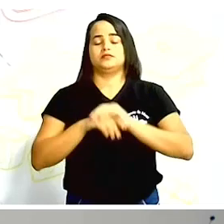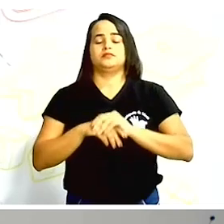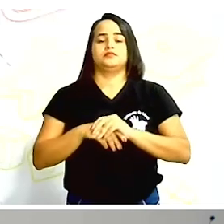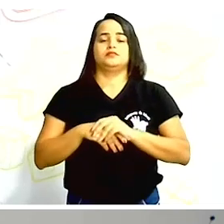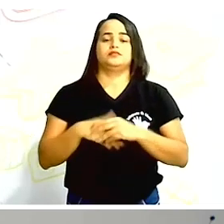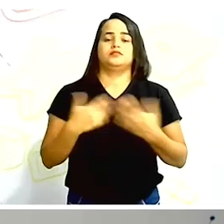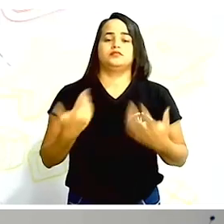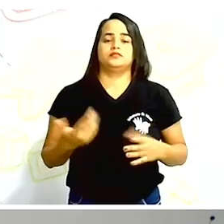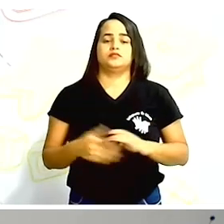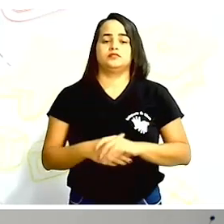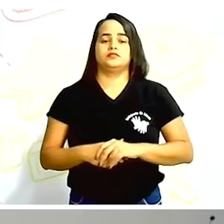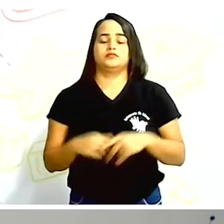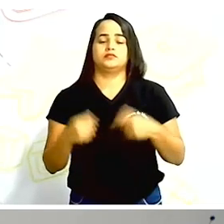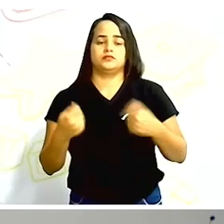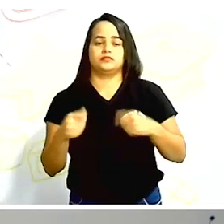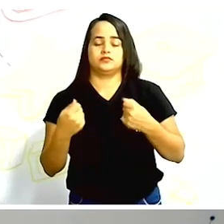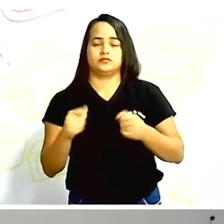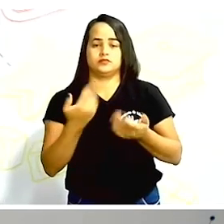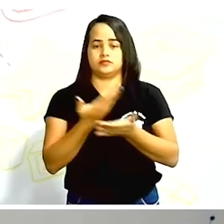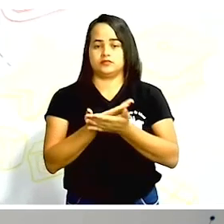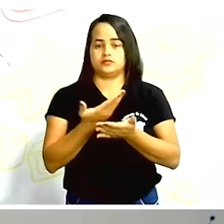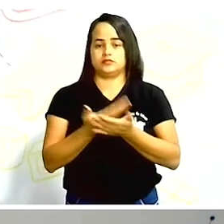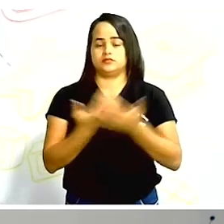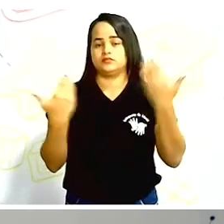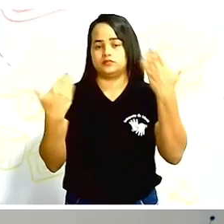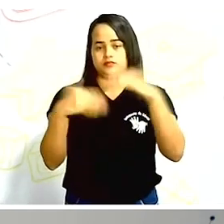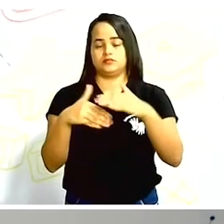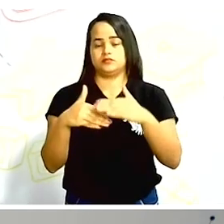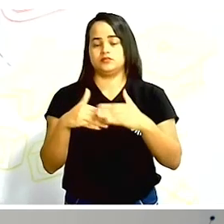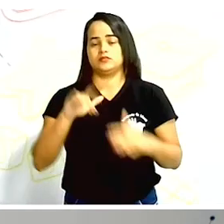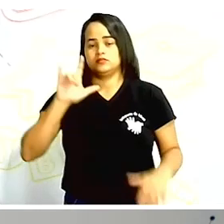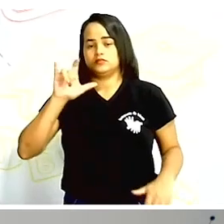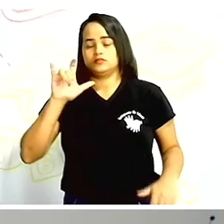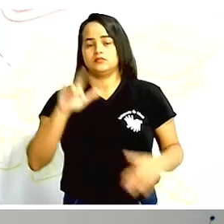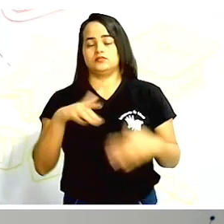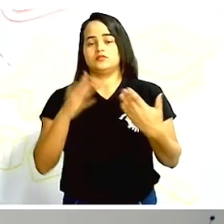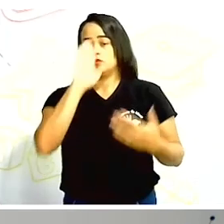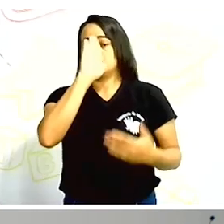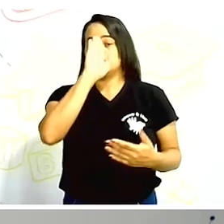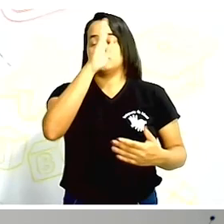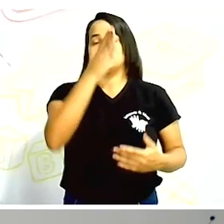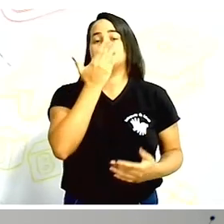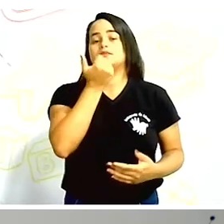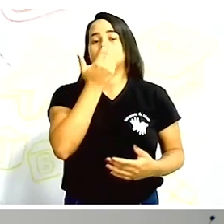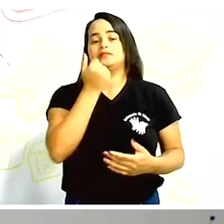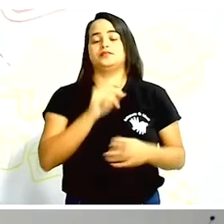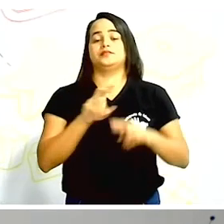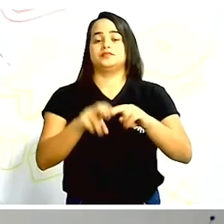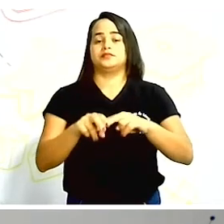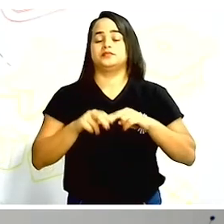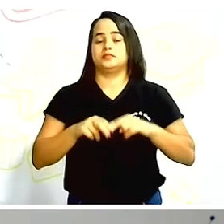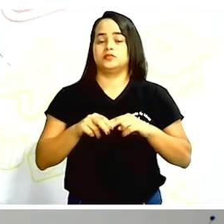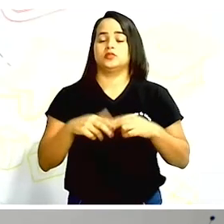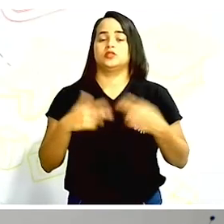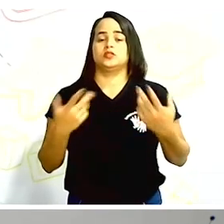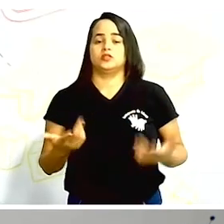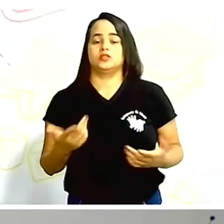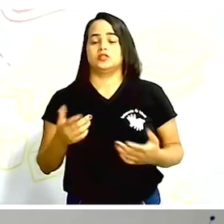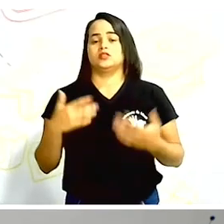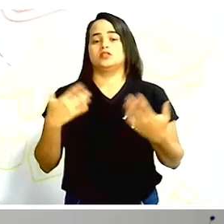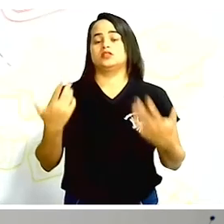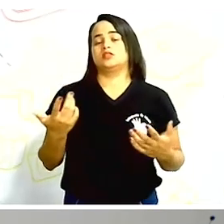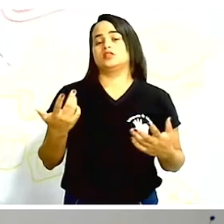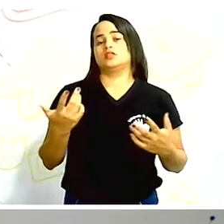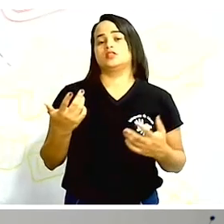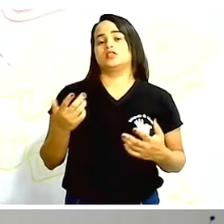quando vão precisar de sair nos estudos, já na prova. Então, esses são os principais alimentos. Porém, alimentos ricos em zinco,